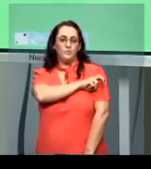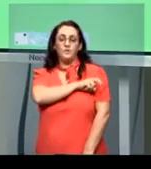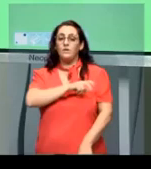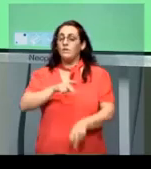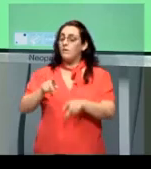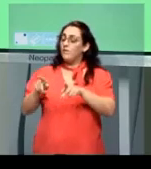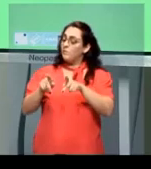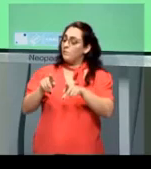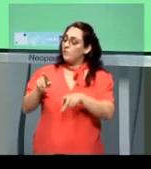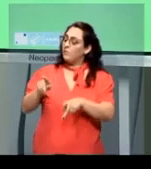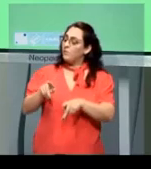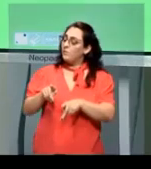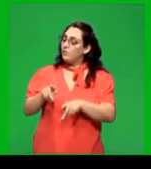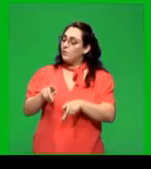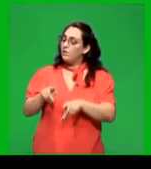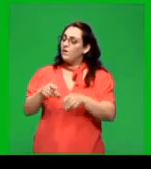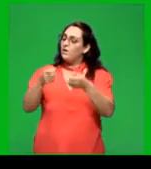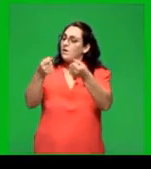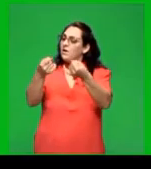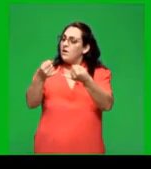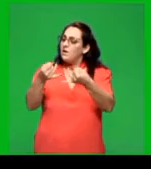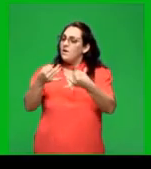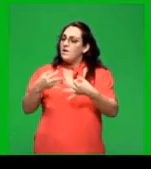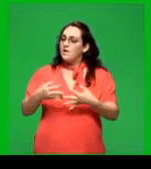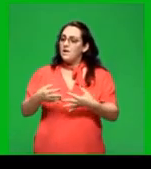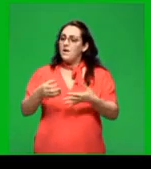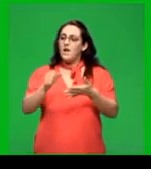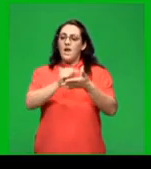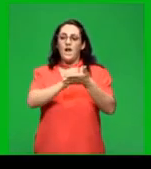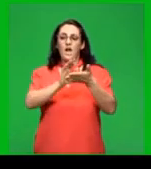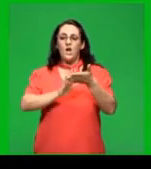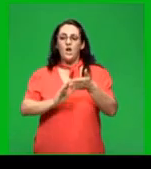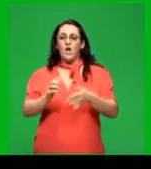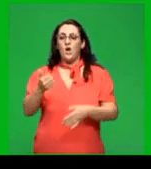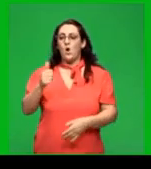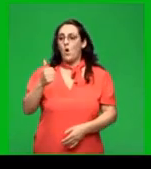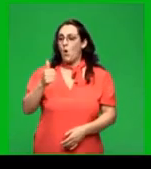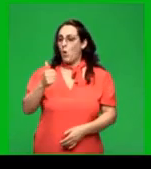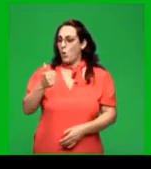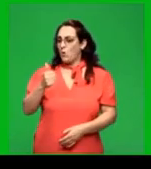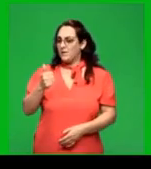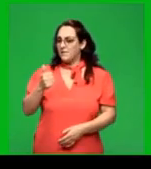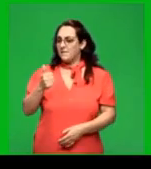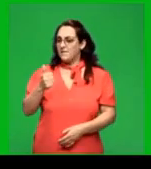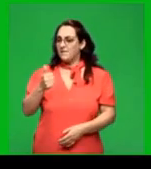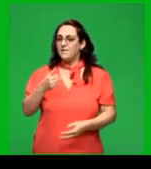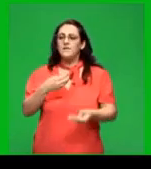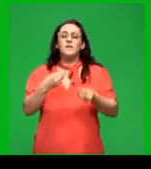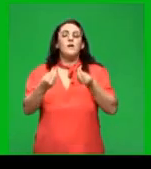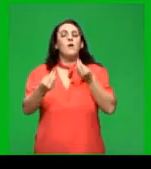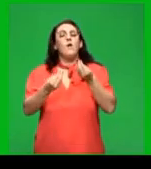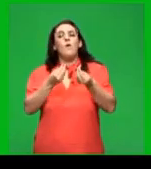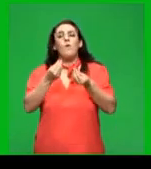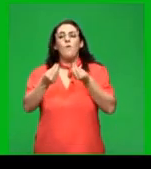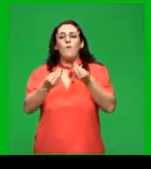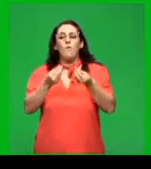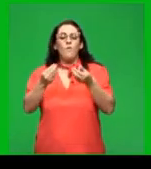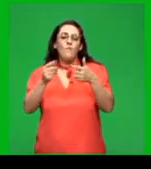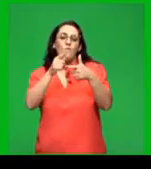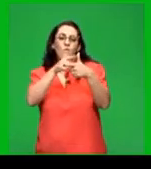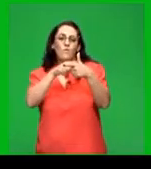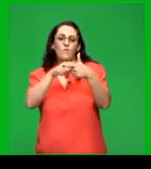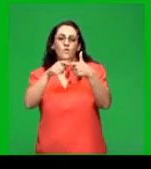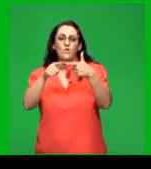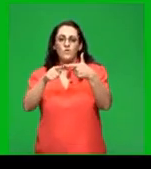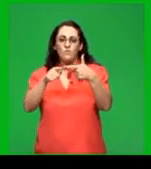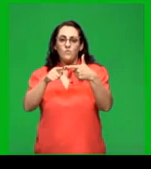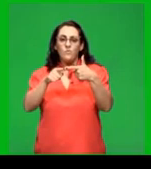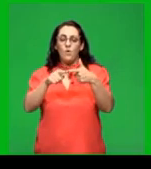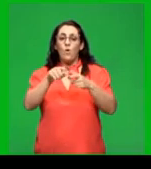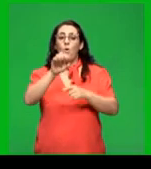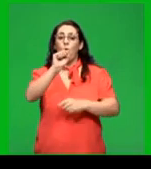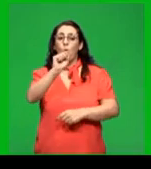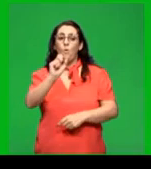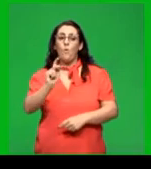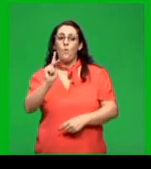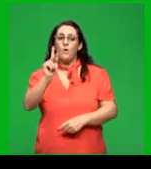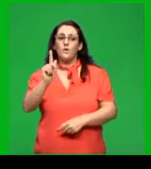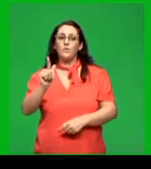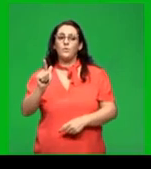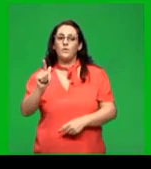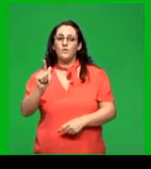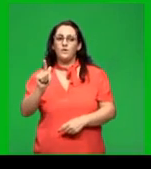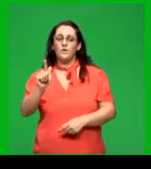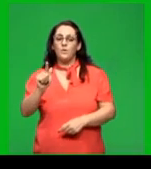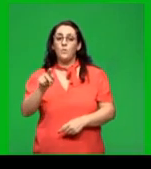Eliana, explique o exercício 11 da semana 1. Como eu faço a divisão de 8 quilos de pipoca em